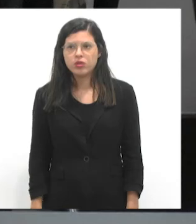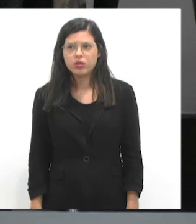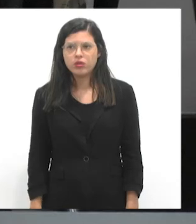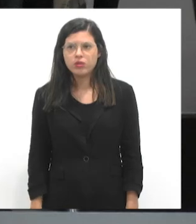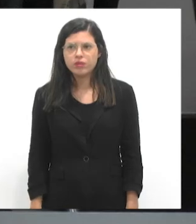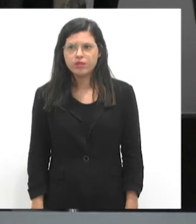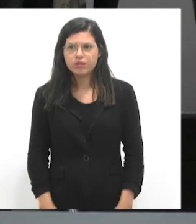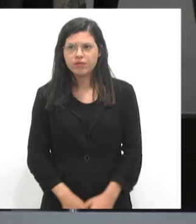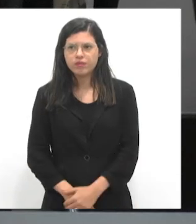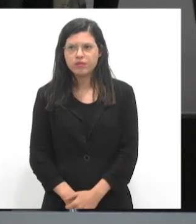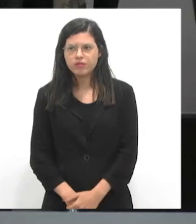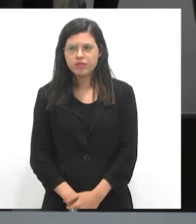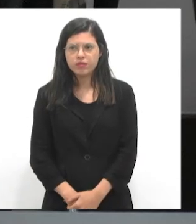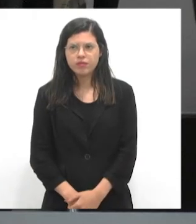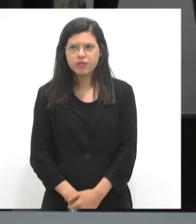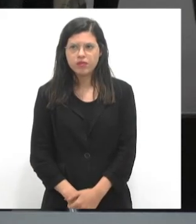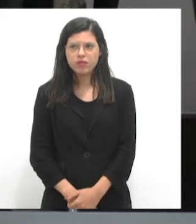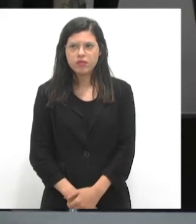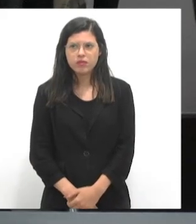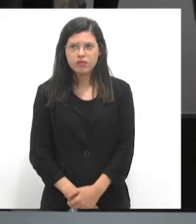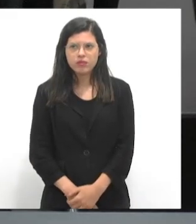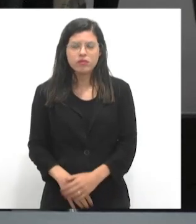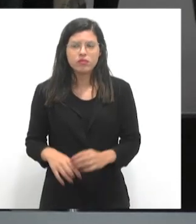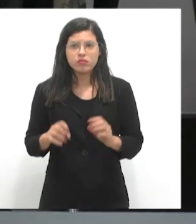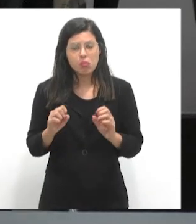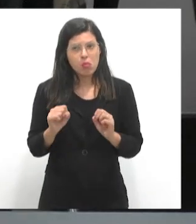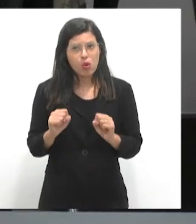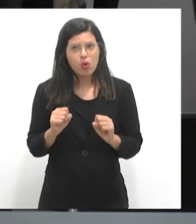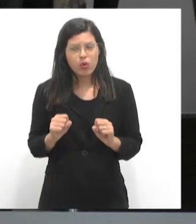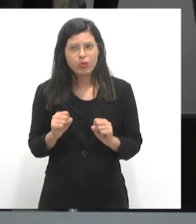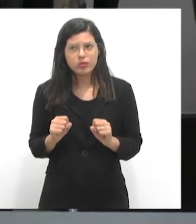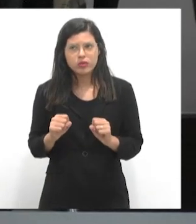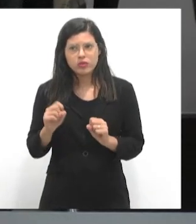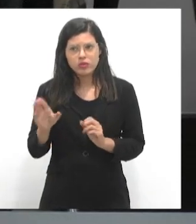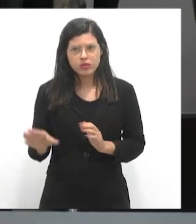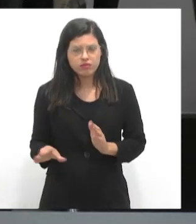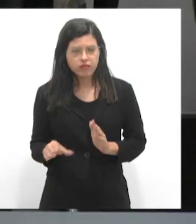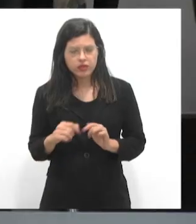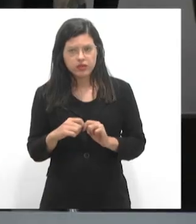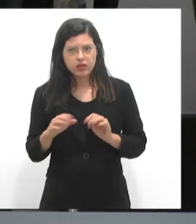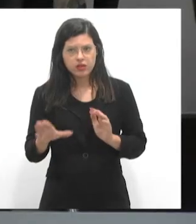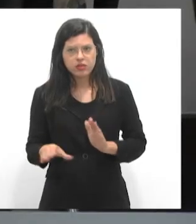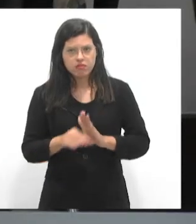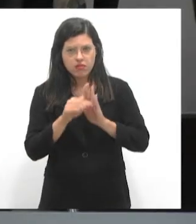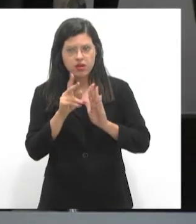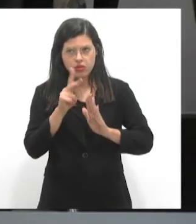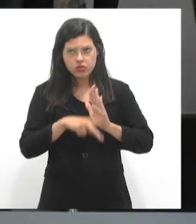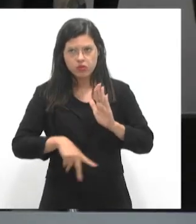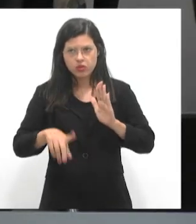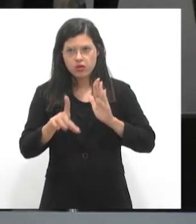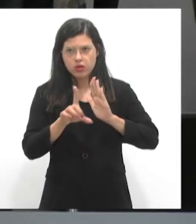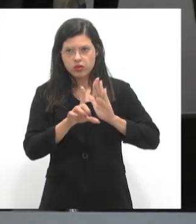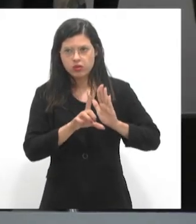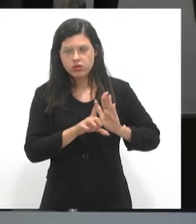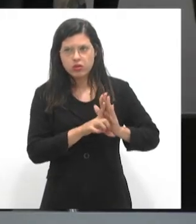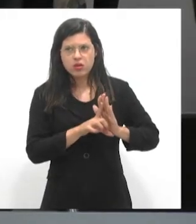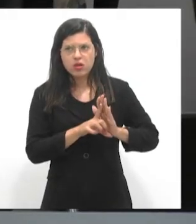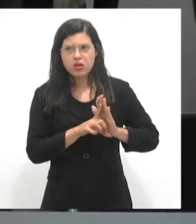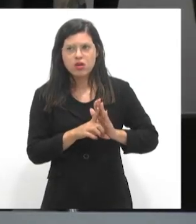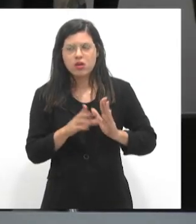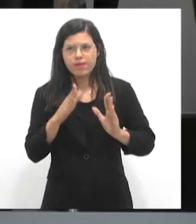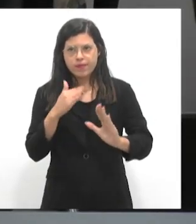Excelência, que a gente possa, já que as emendas, os projetos de lei enviados